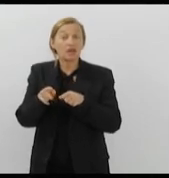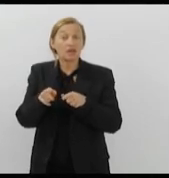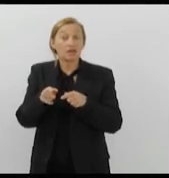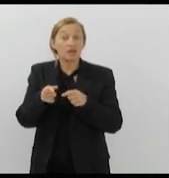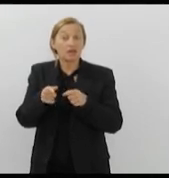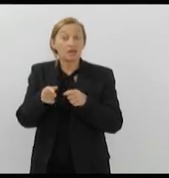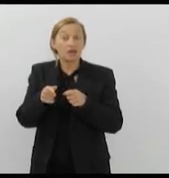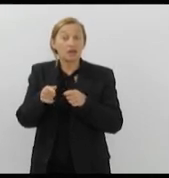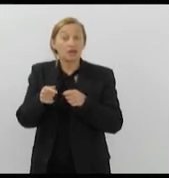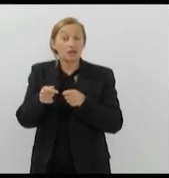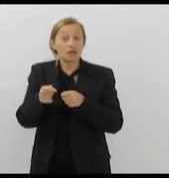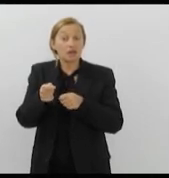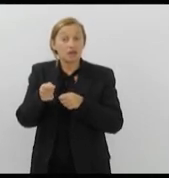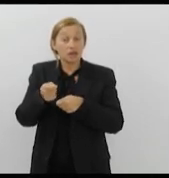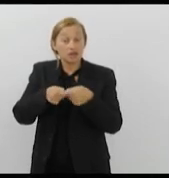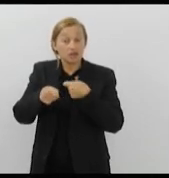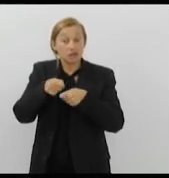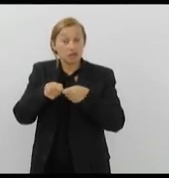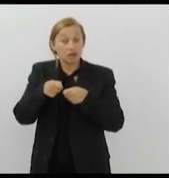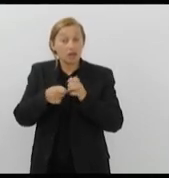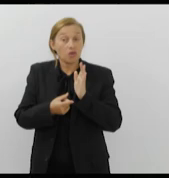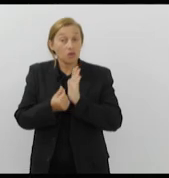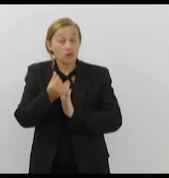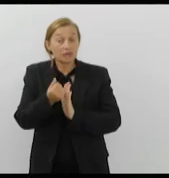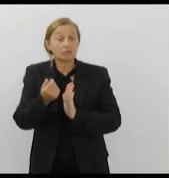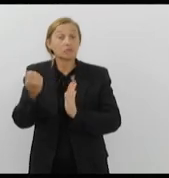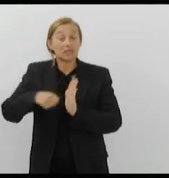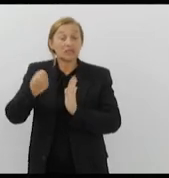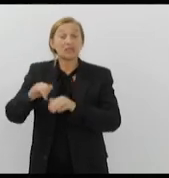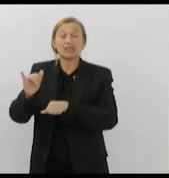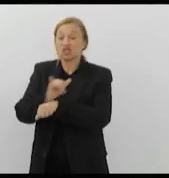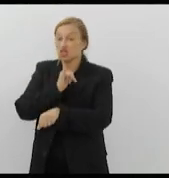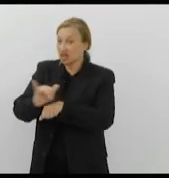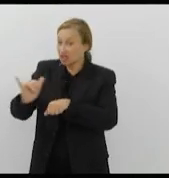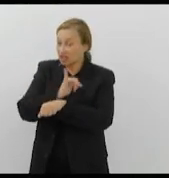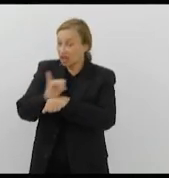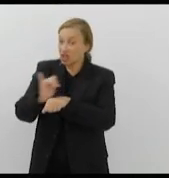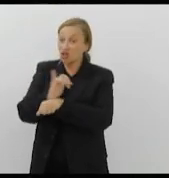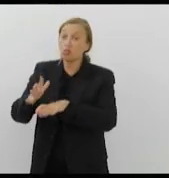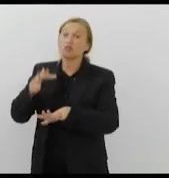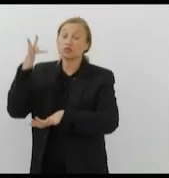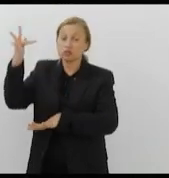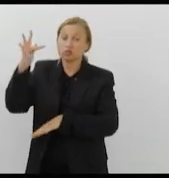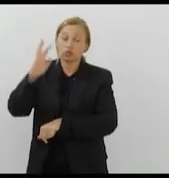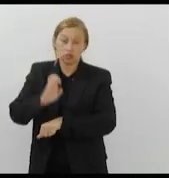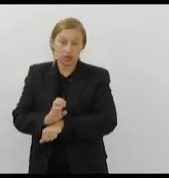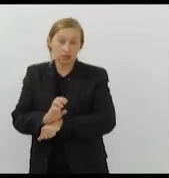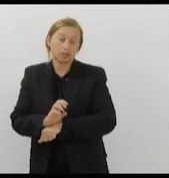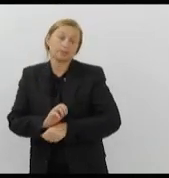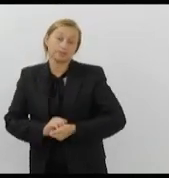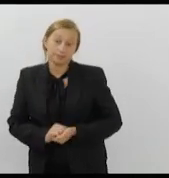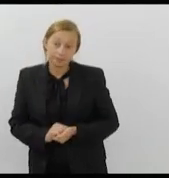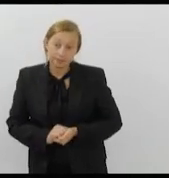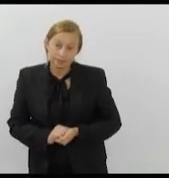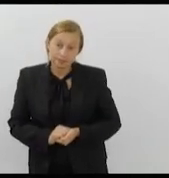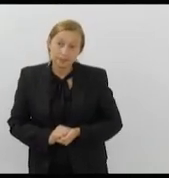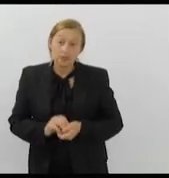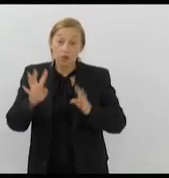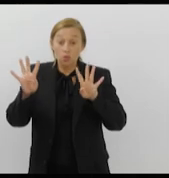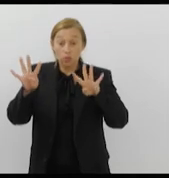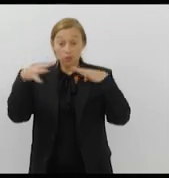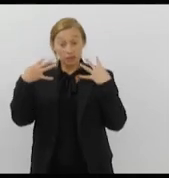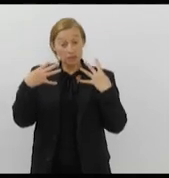semestre extremamente estratégico para o futuro do nosso Estado. Estou chamando a atenção para